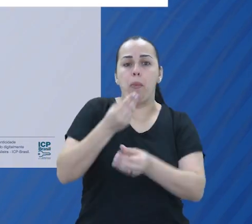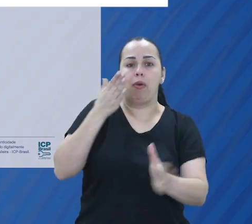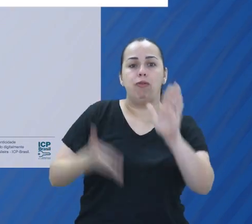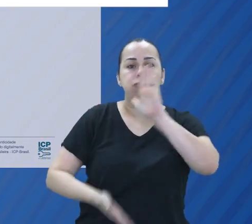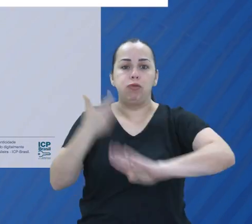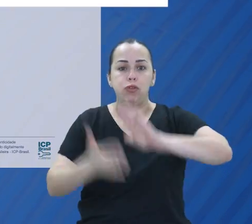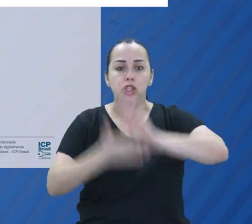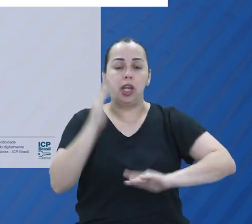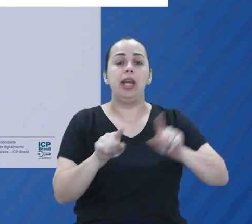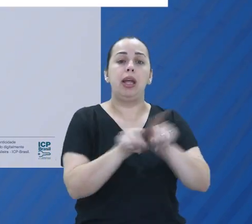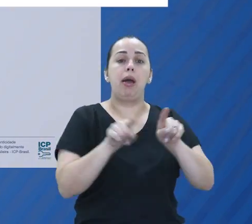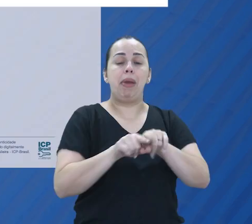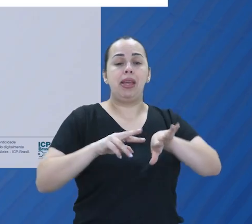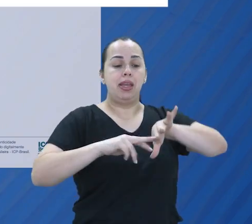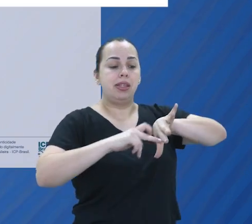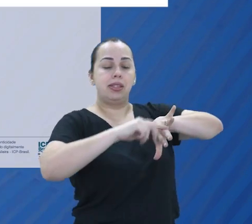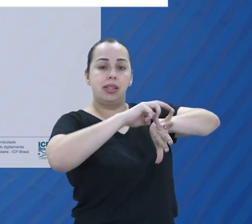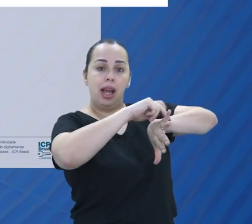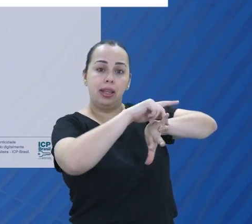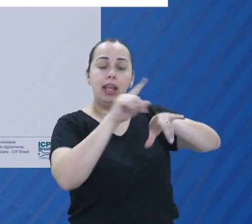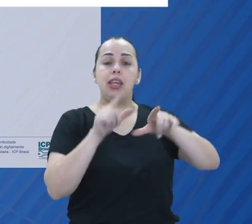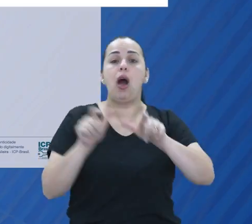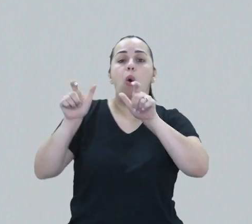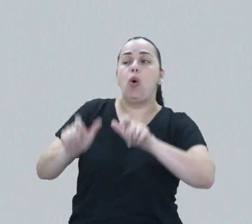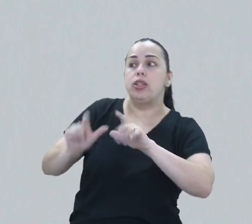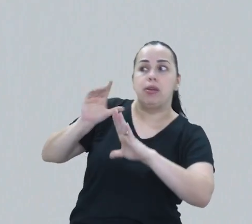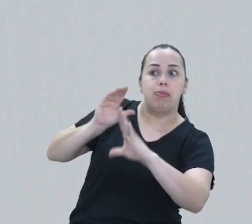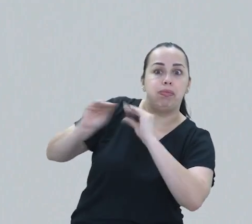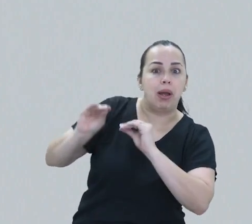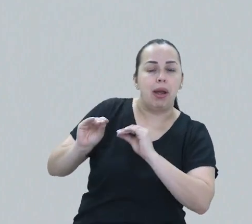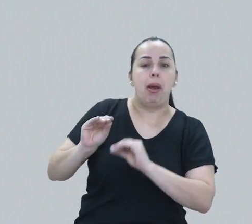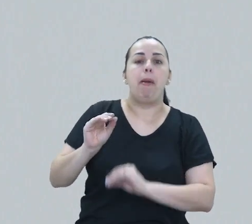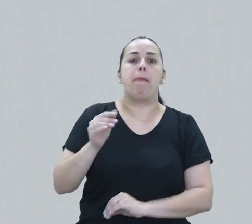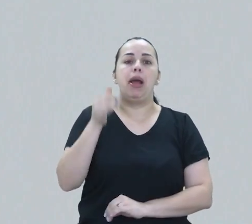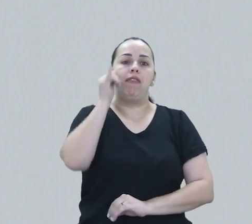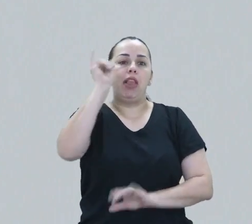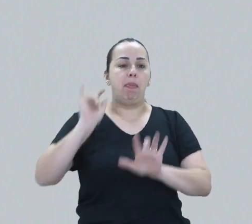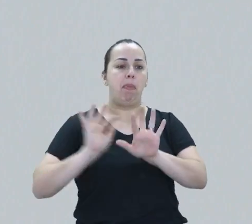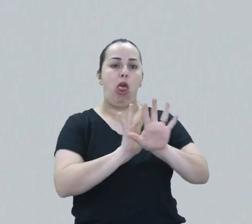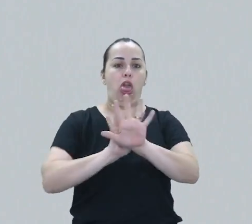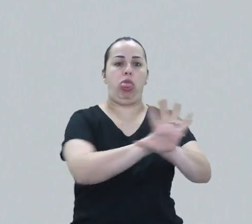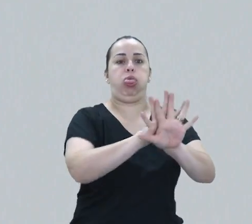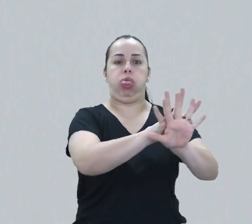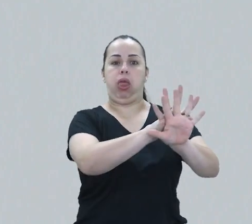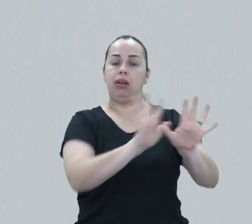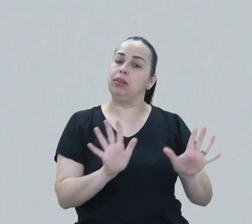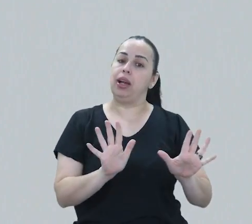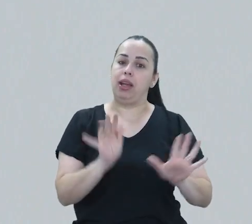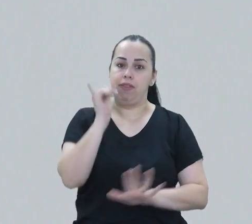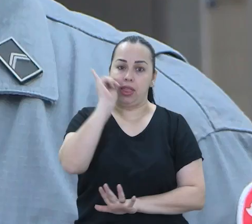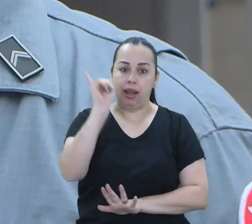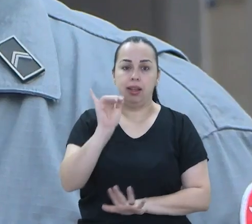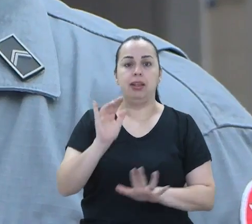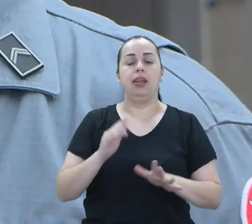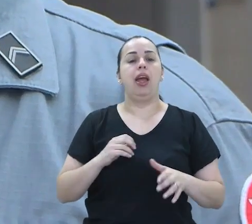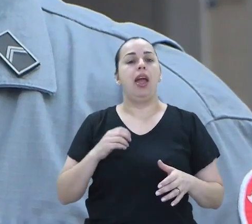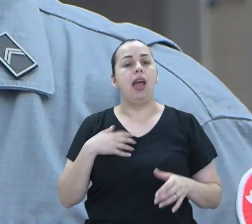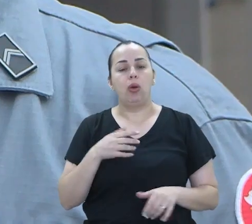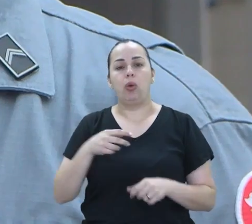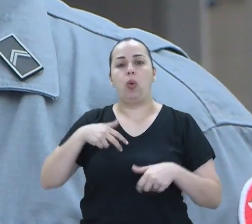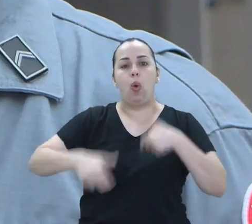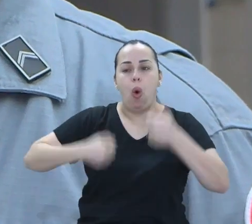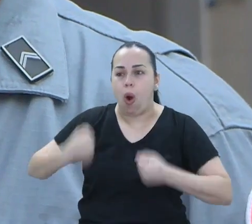cada escola, como escadas e saídas de emergência. Isso para evitar tumulto em caso de situações de perigo.